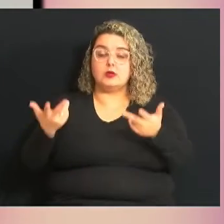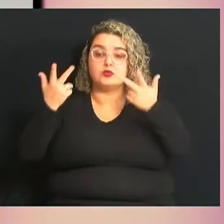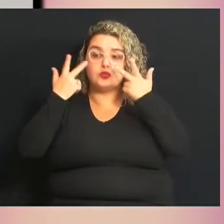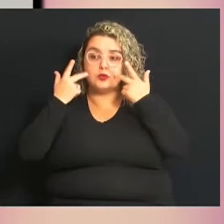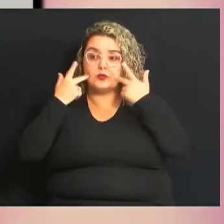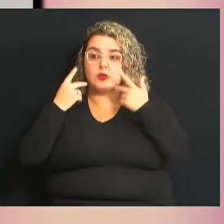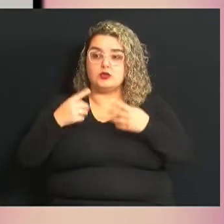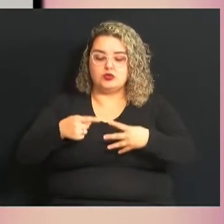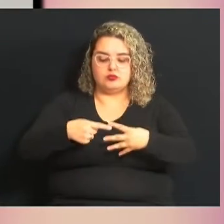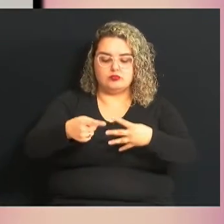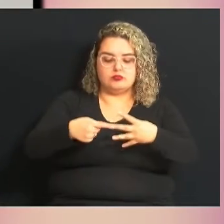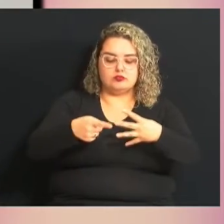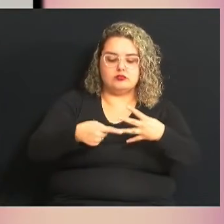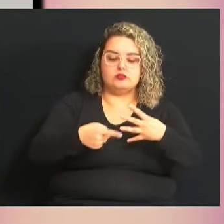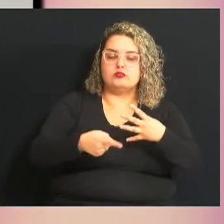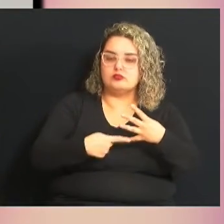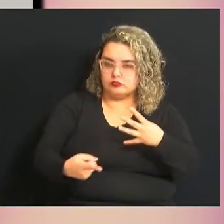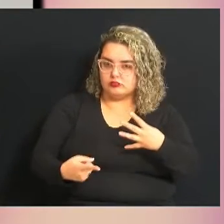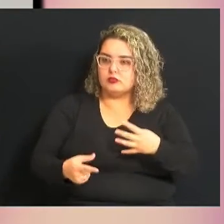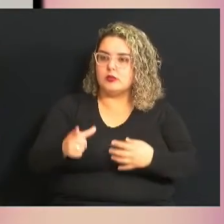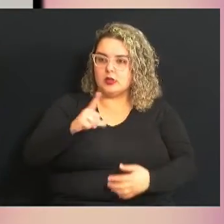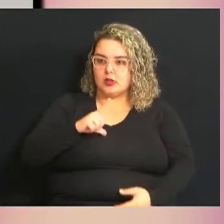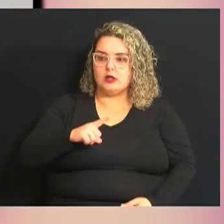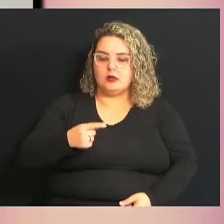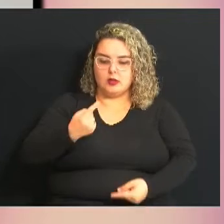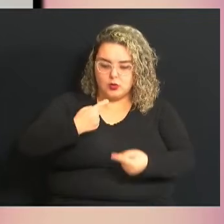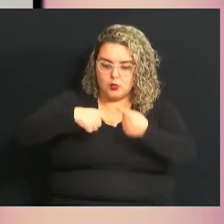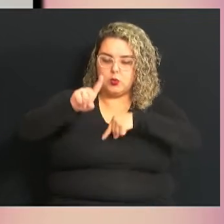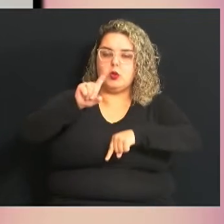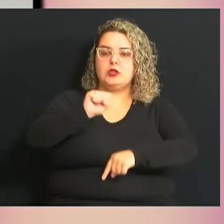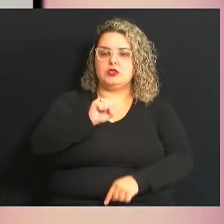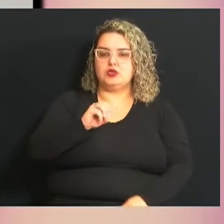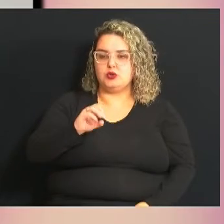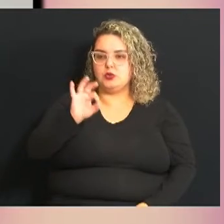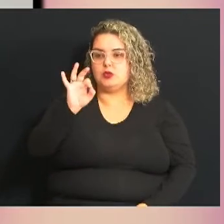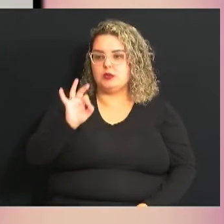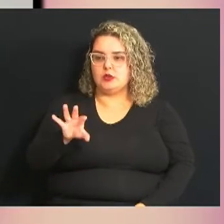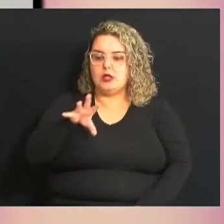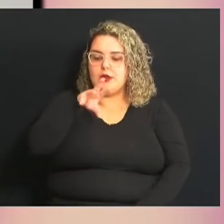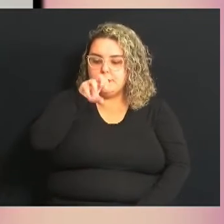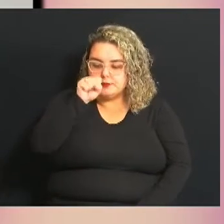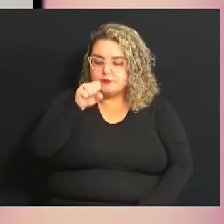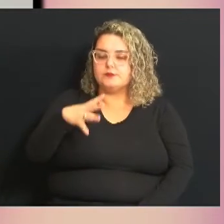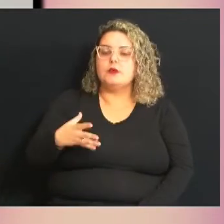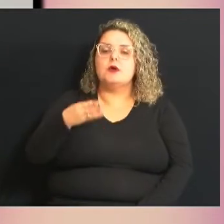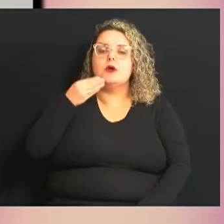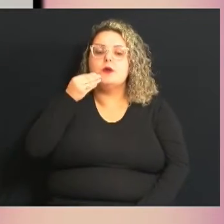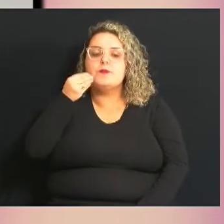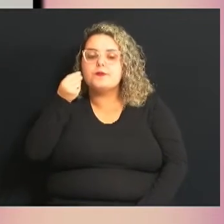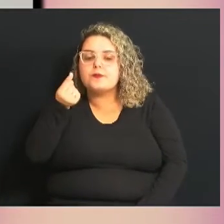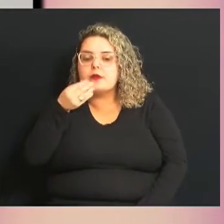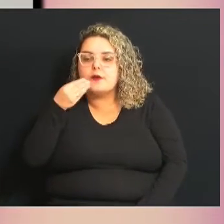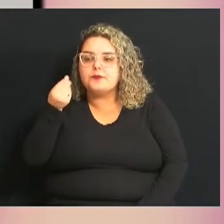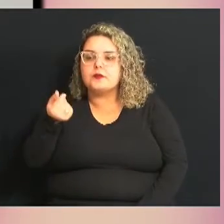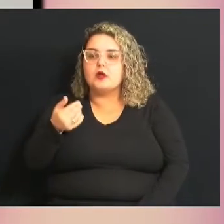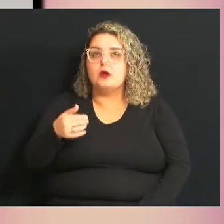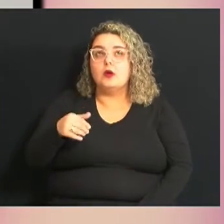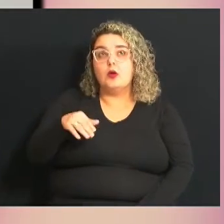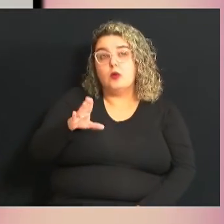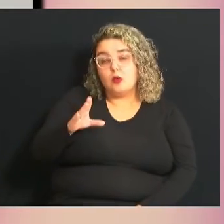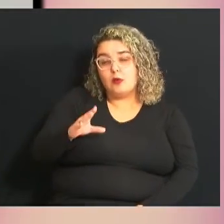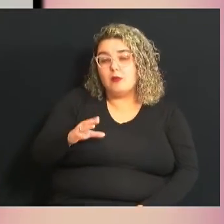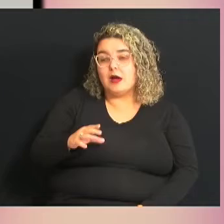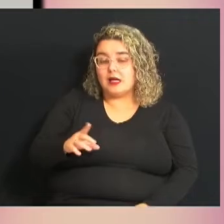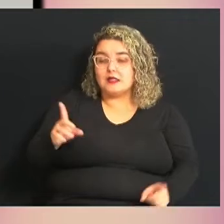4 semanas a gente tem uma recuperação de 80% já do paladar e do olfato da pessoa. Né? Só os casos mais resistentes que chegam